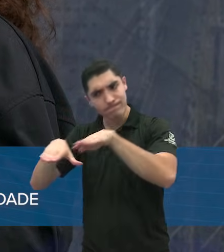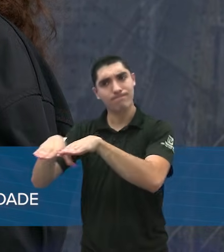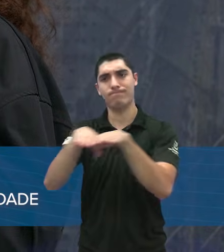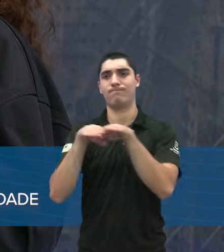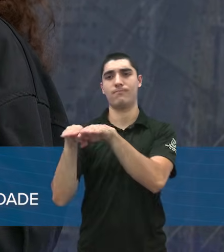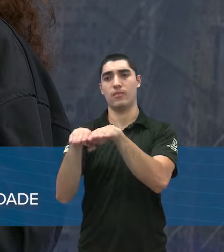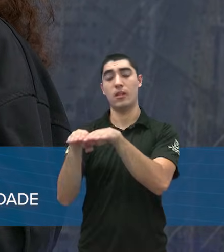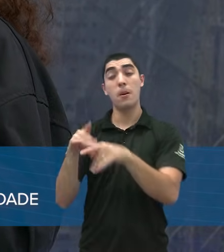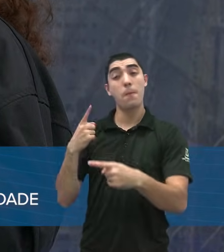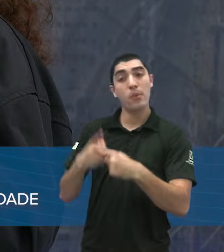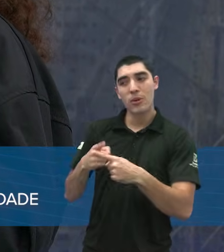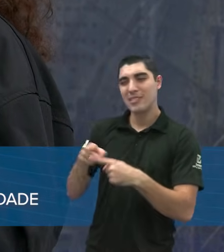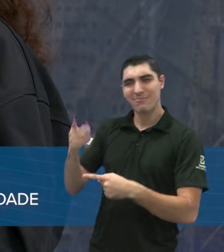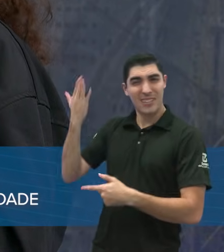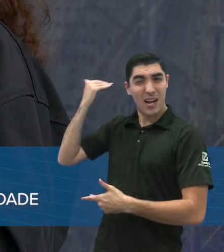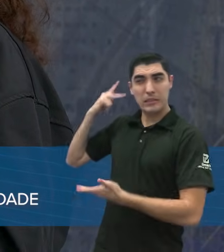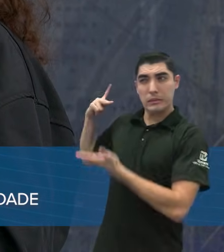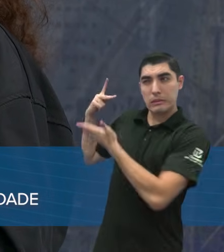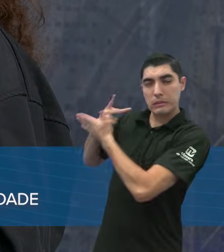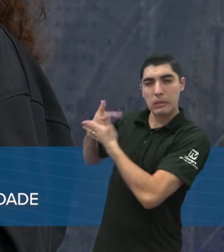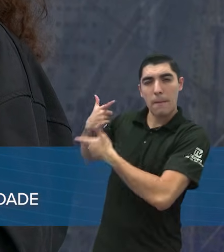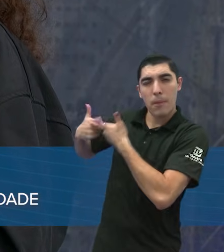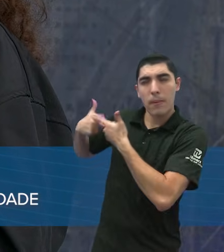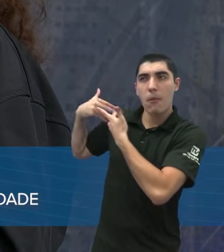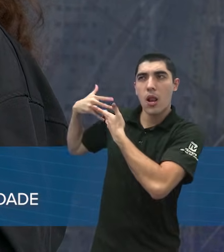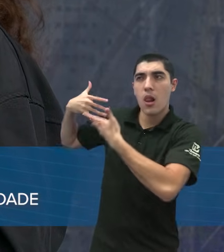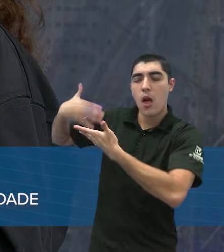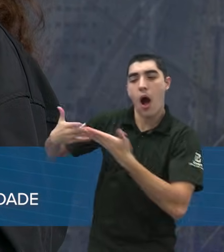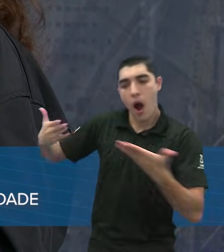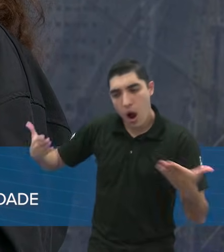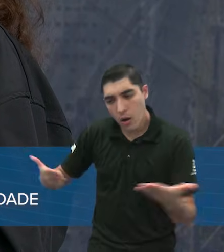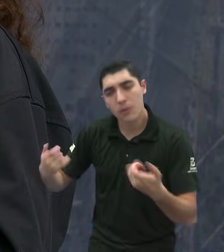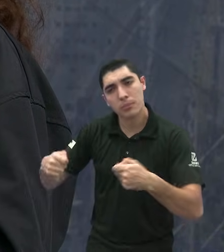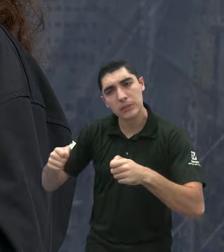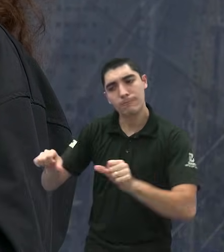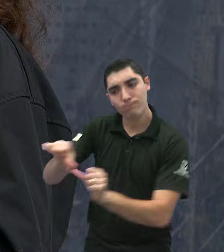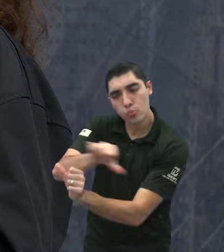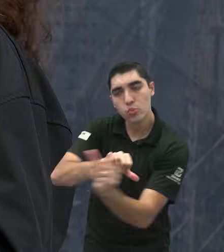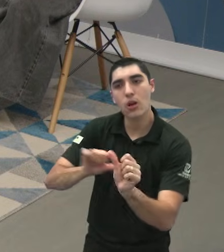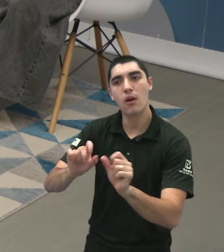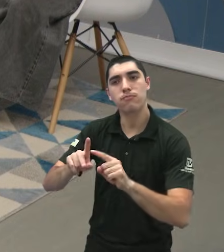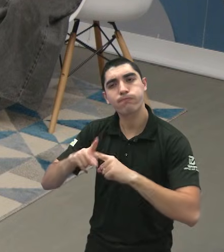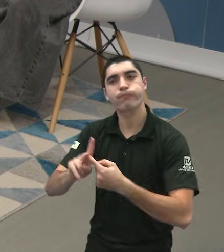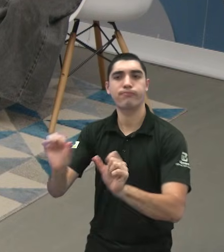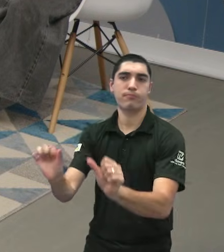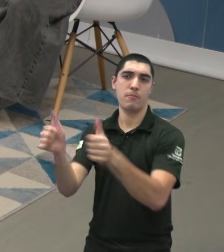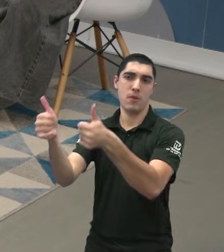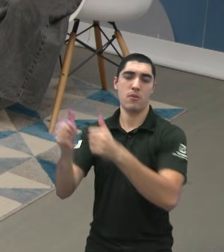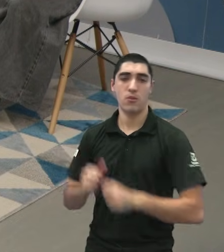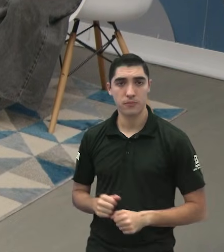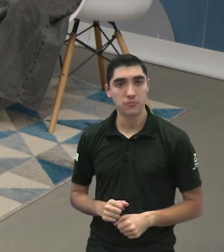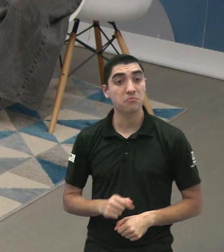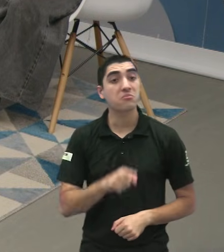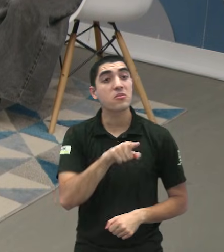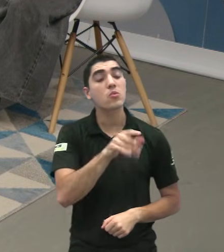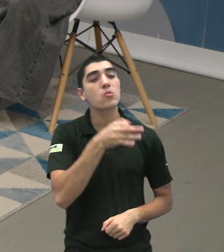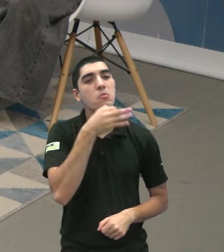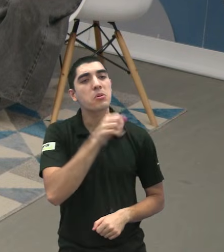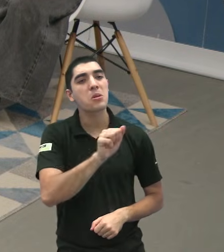reparar o cotidiano de pessoas negras dentro da universidade. Certo. E no seu ver, Ana Maria?